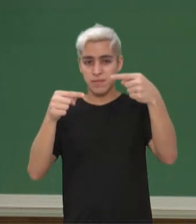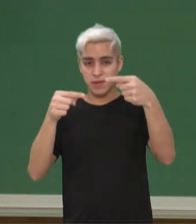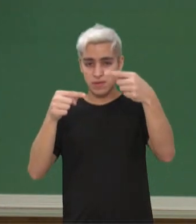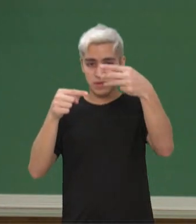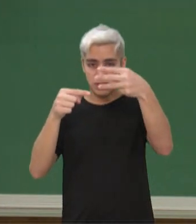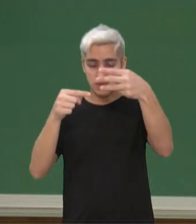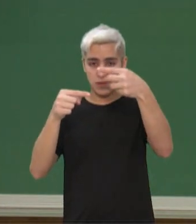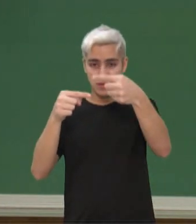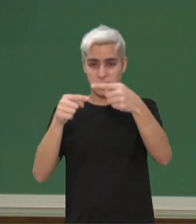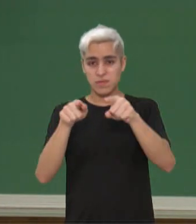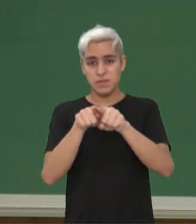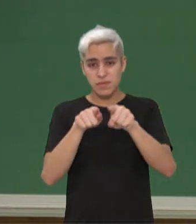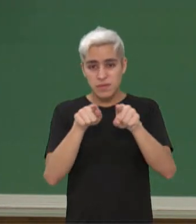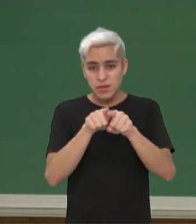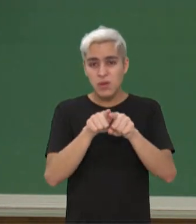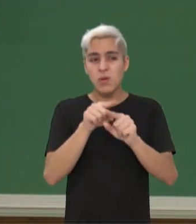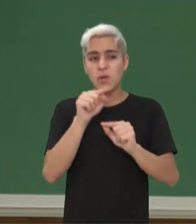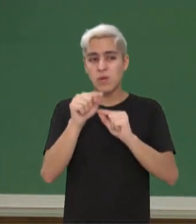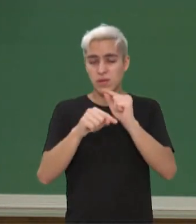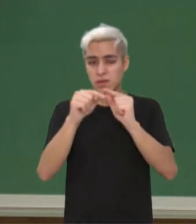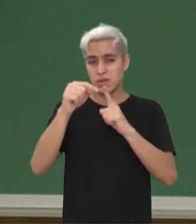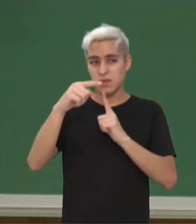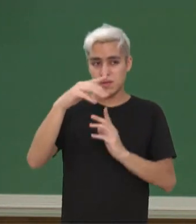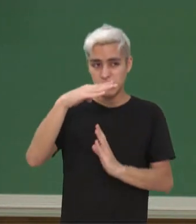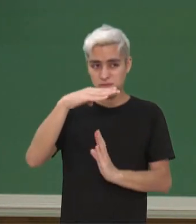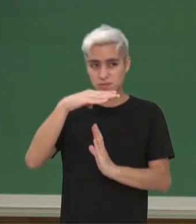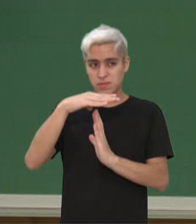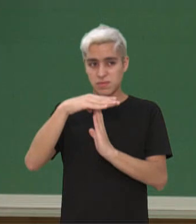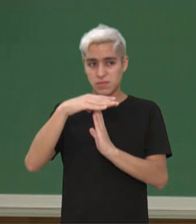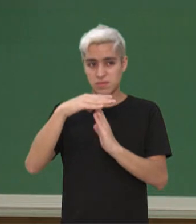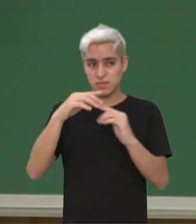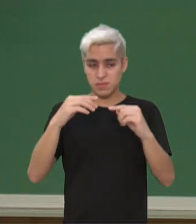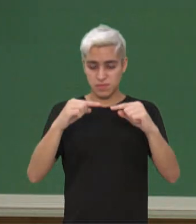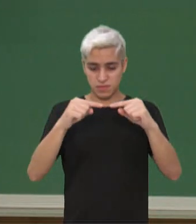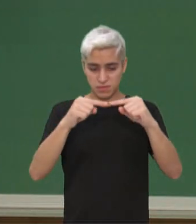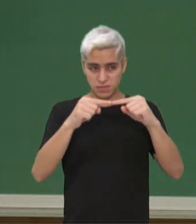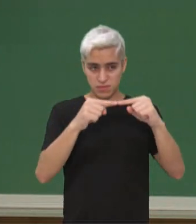1. E tem um ponto de máximo